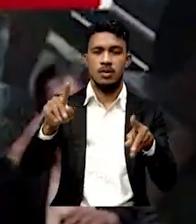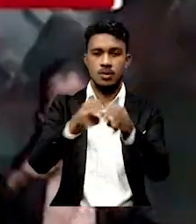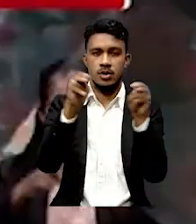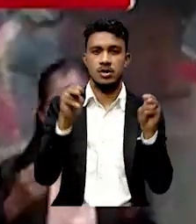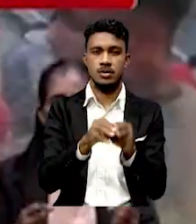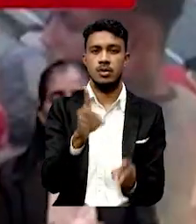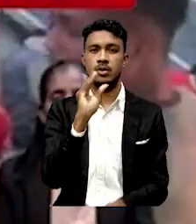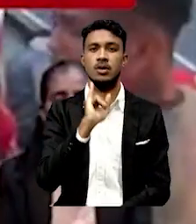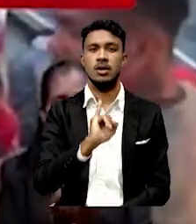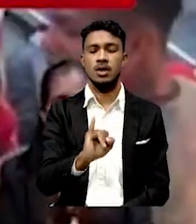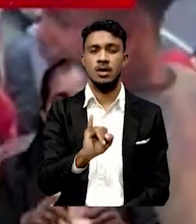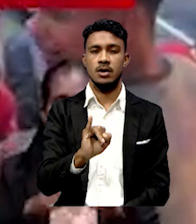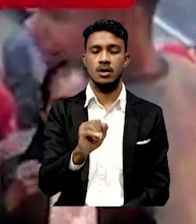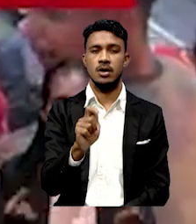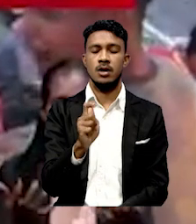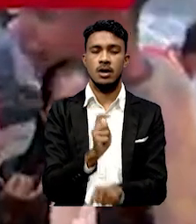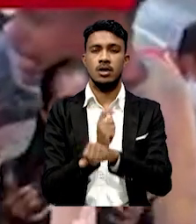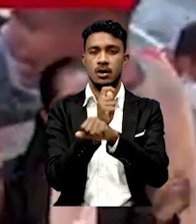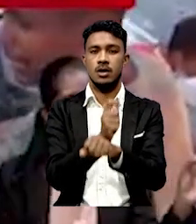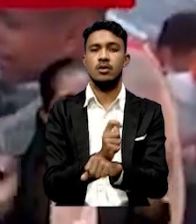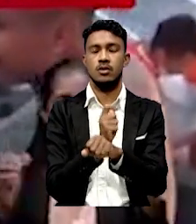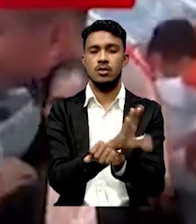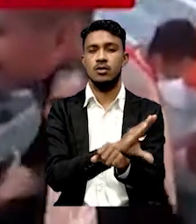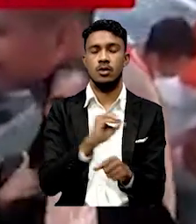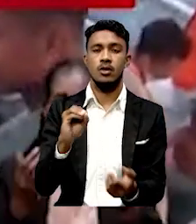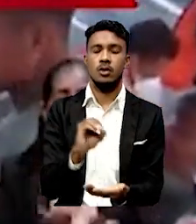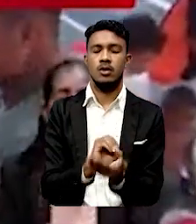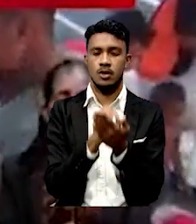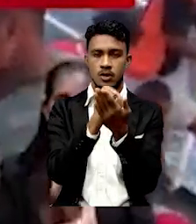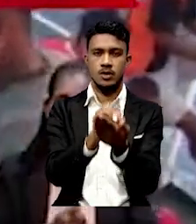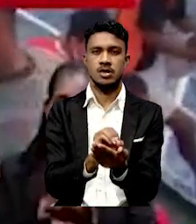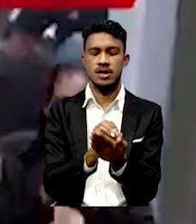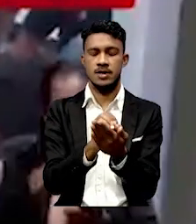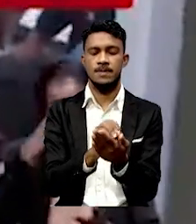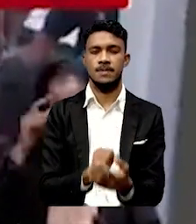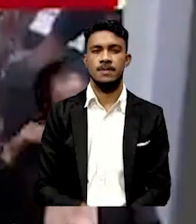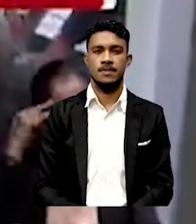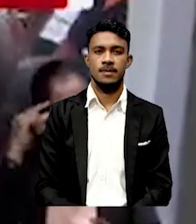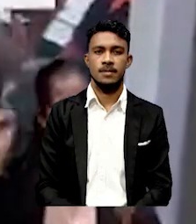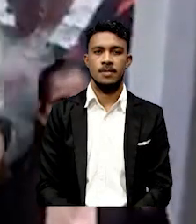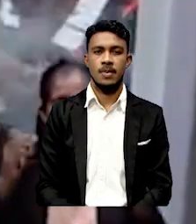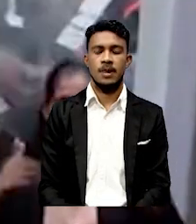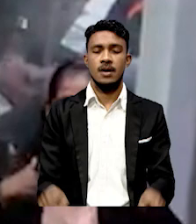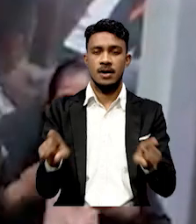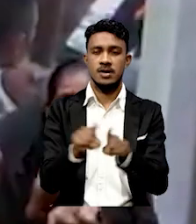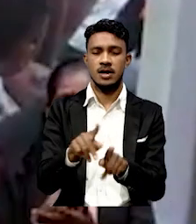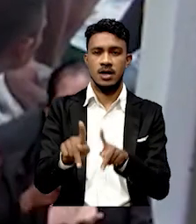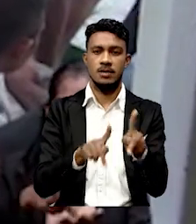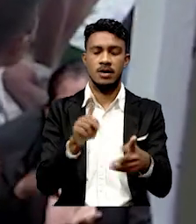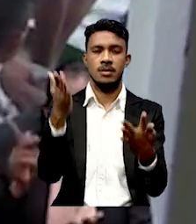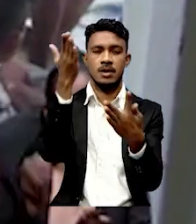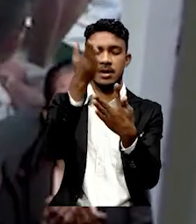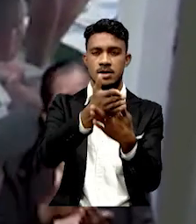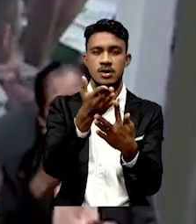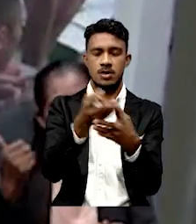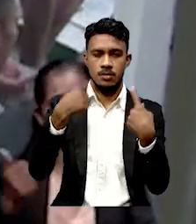Dili, município Atauru no região administração especial Ekusi Ambeno. Liu-liu passageiro Siranebe